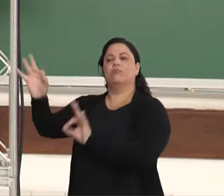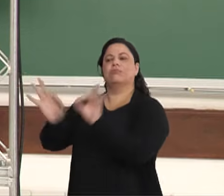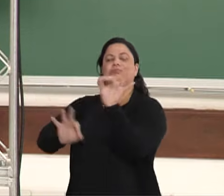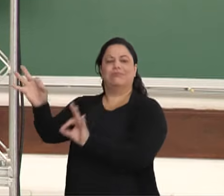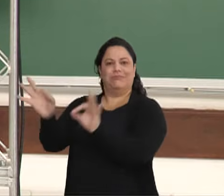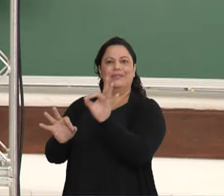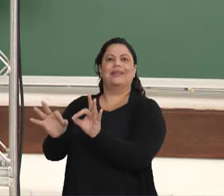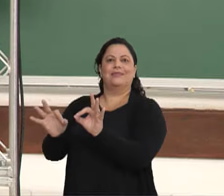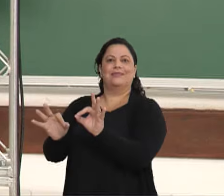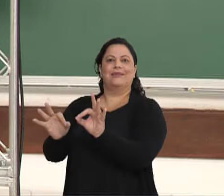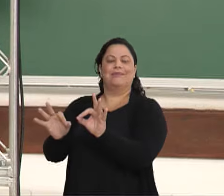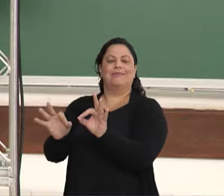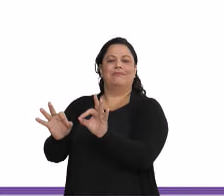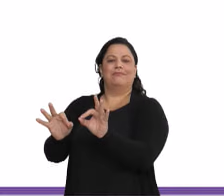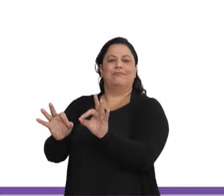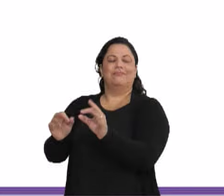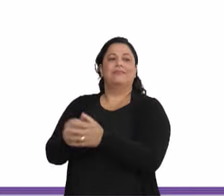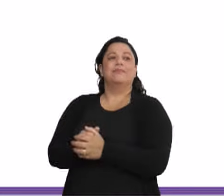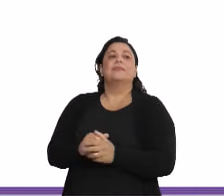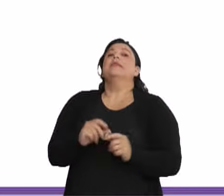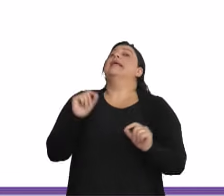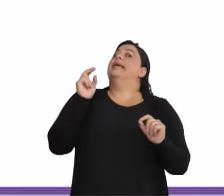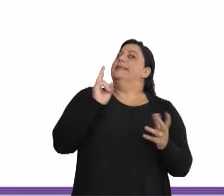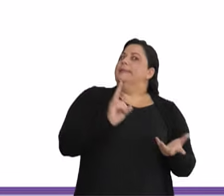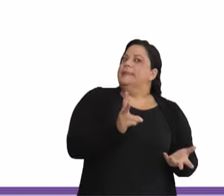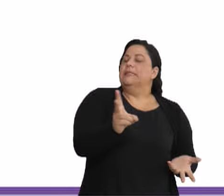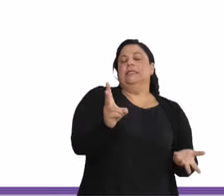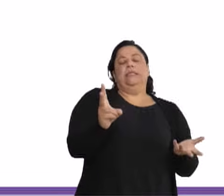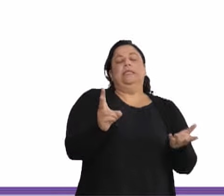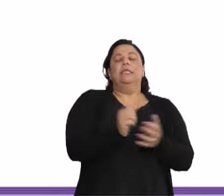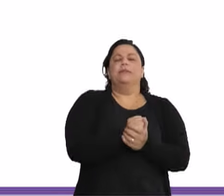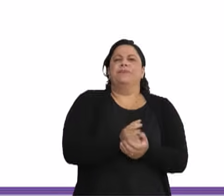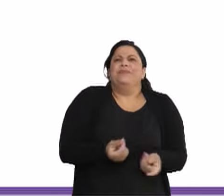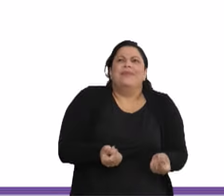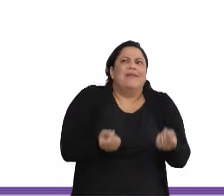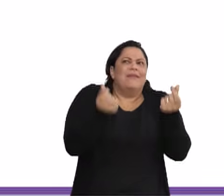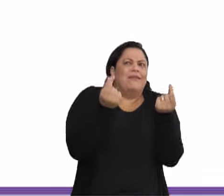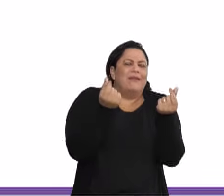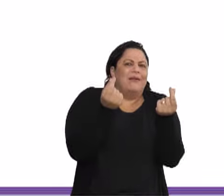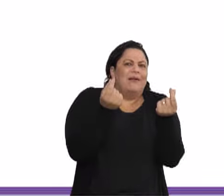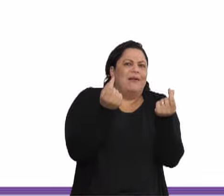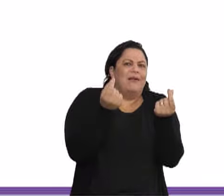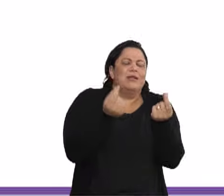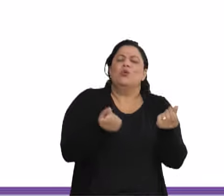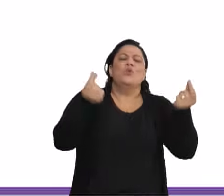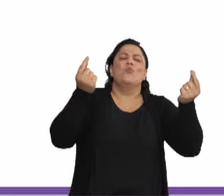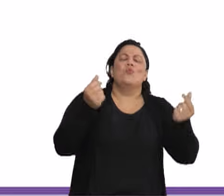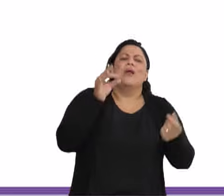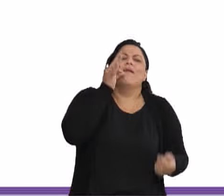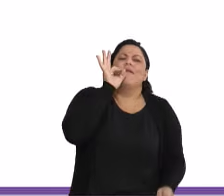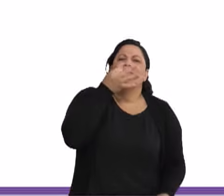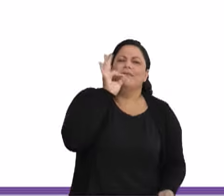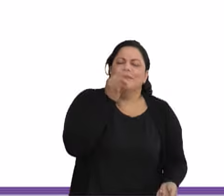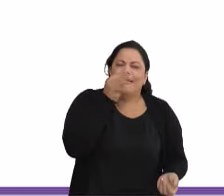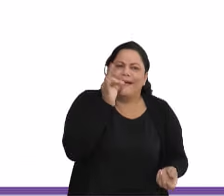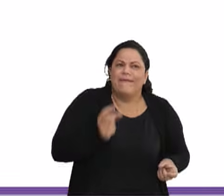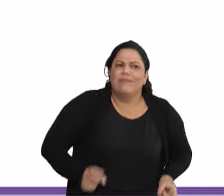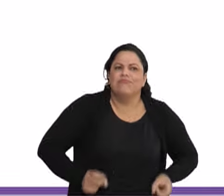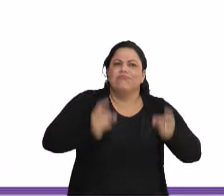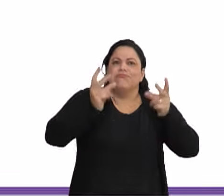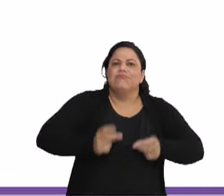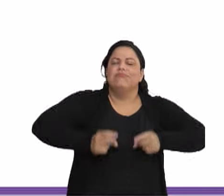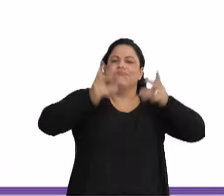Ainda nesse governo provisório, para segurar o preço do café por causa da crise de 1929, o Getúlio